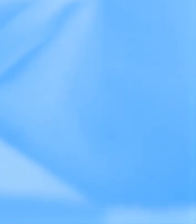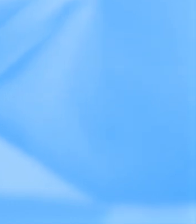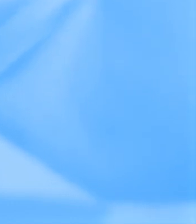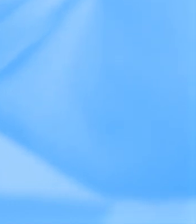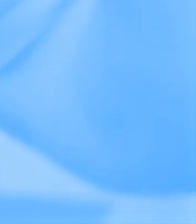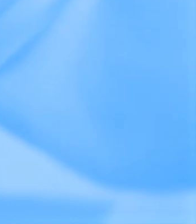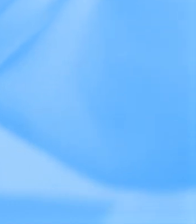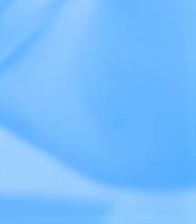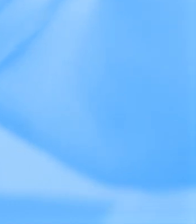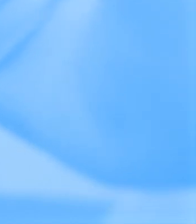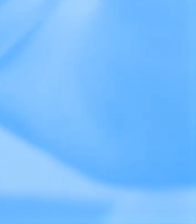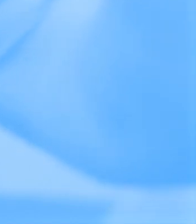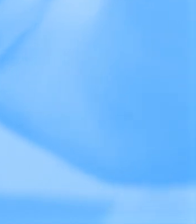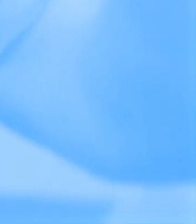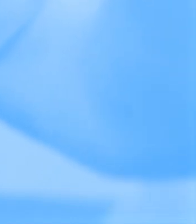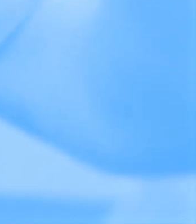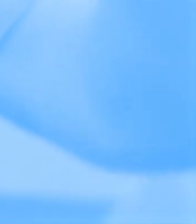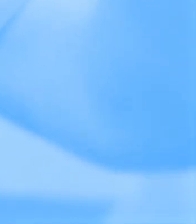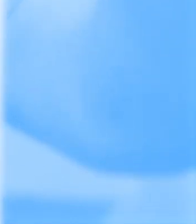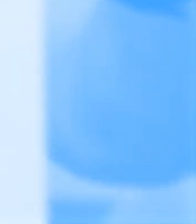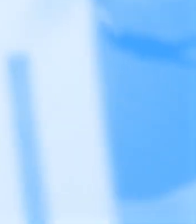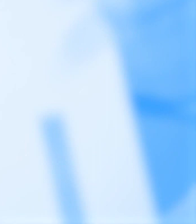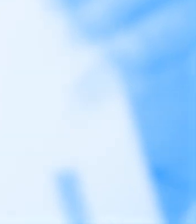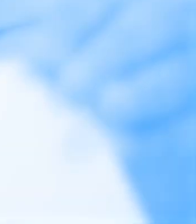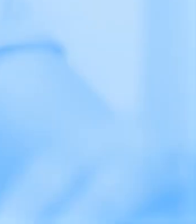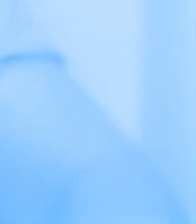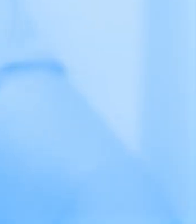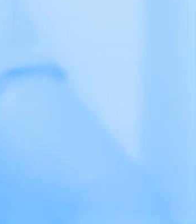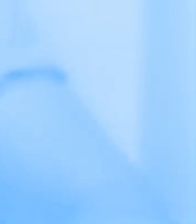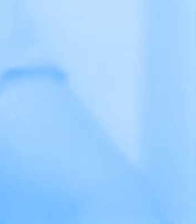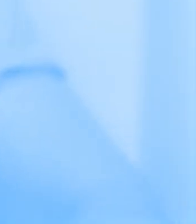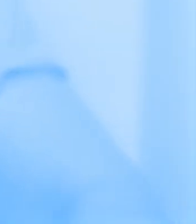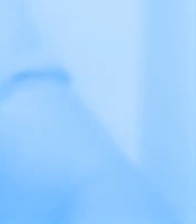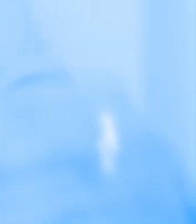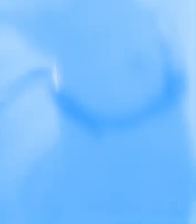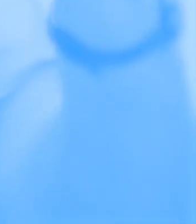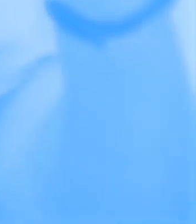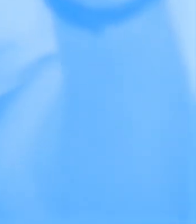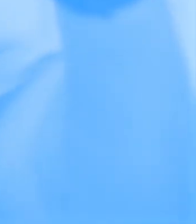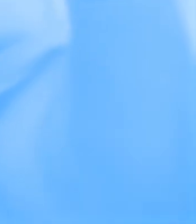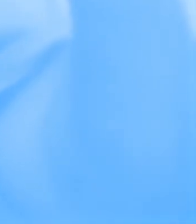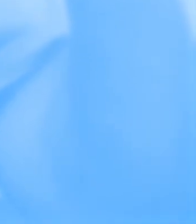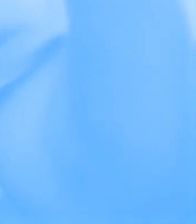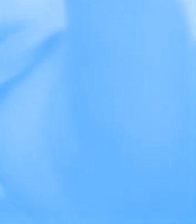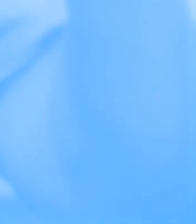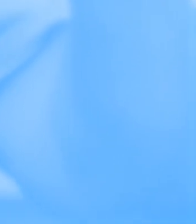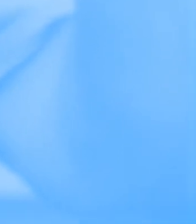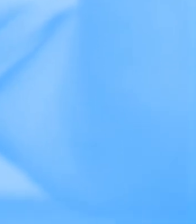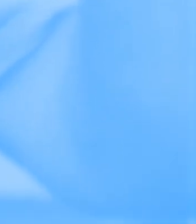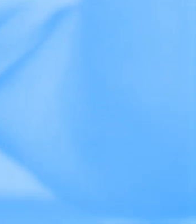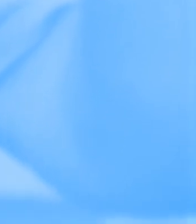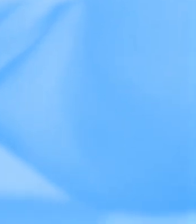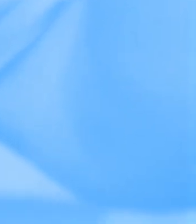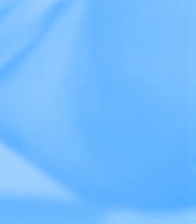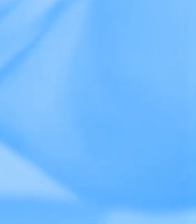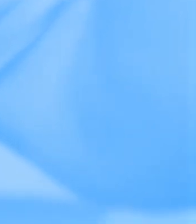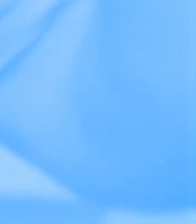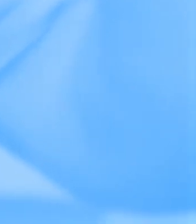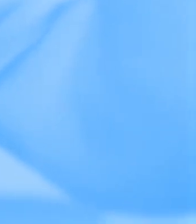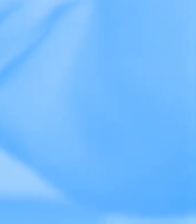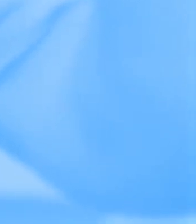na vida com mais otimismo, a troca do